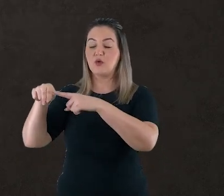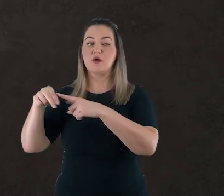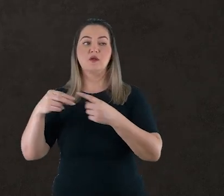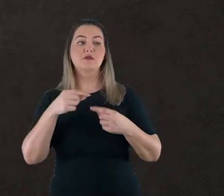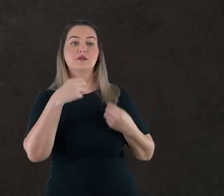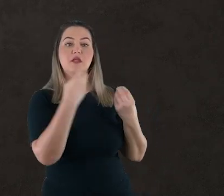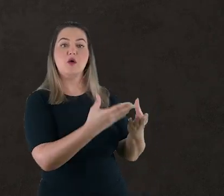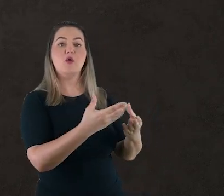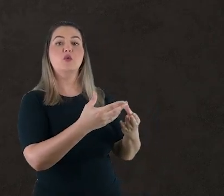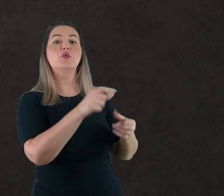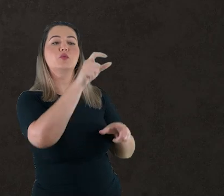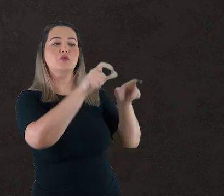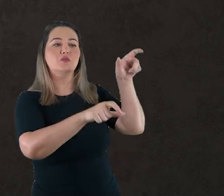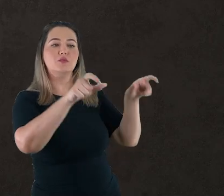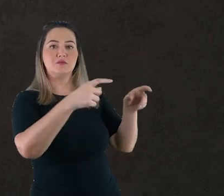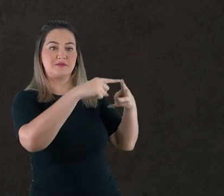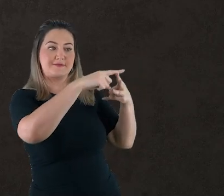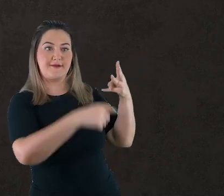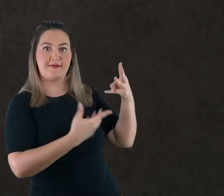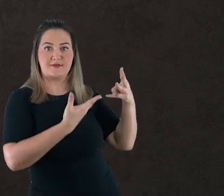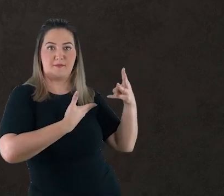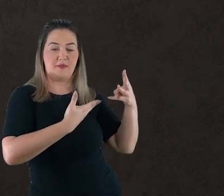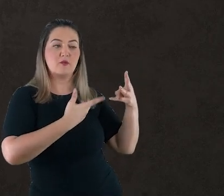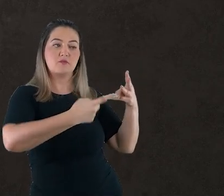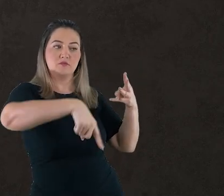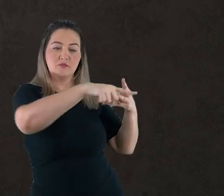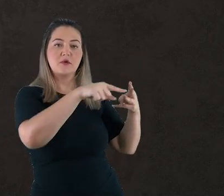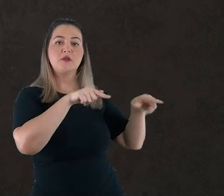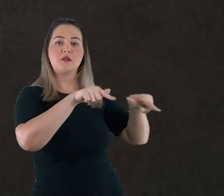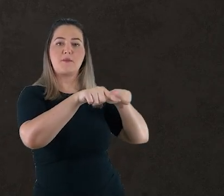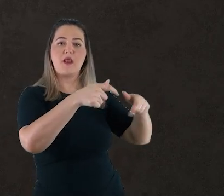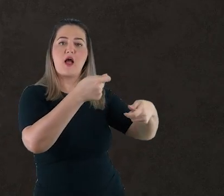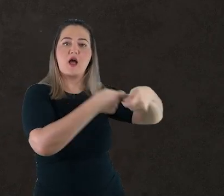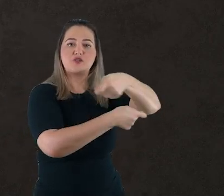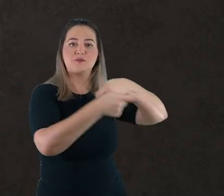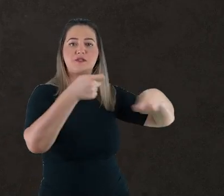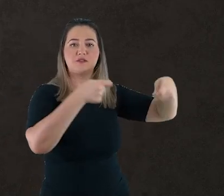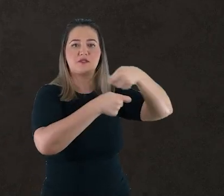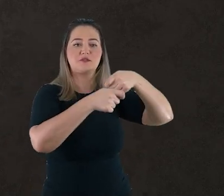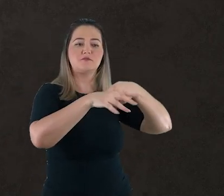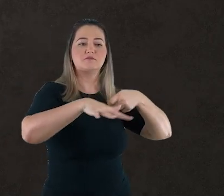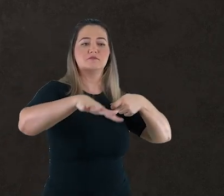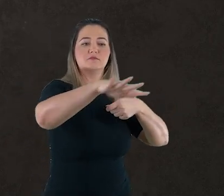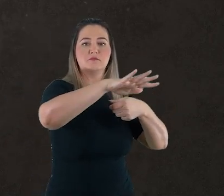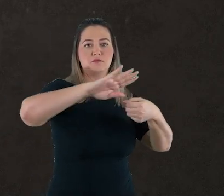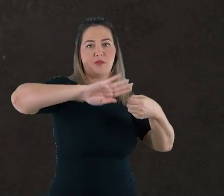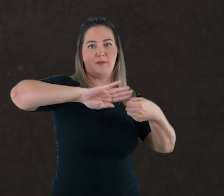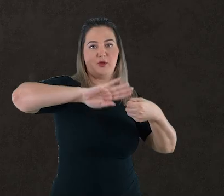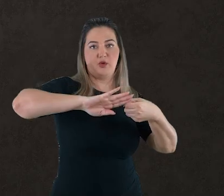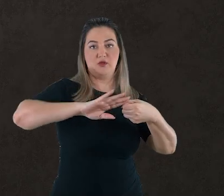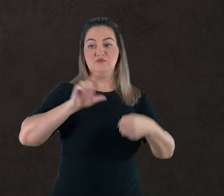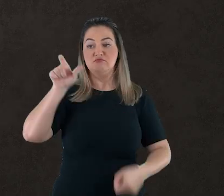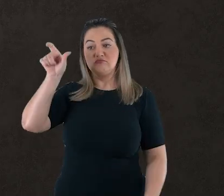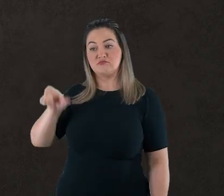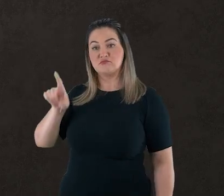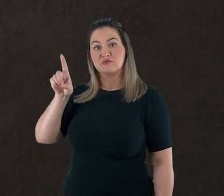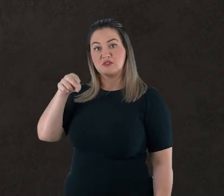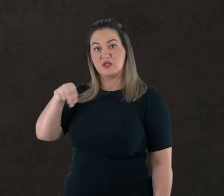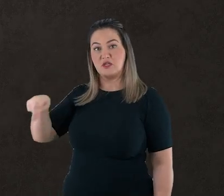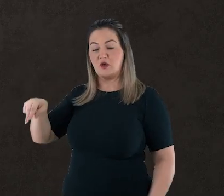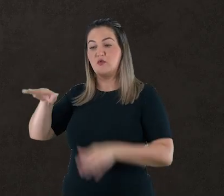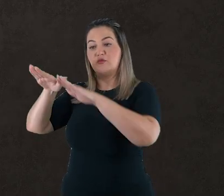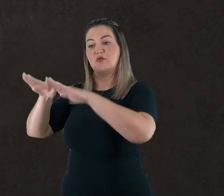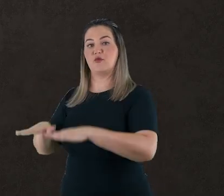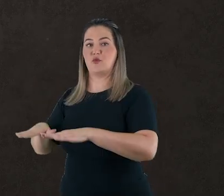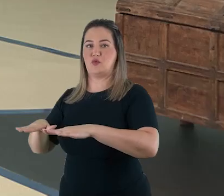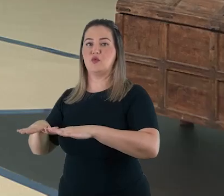Sadraque, Mesaque e Abdinego como administradores da província da Babilônia, enquanto o próprio Daniel permaneceu na corte